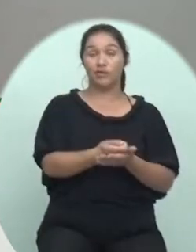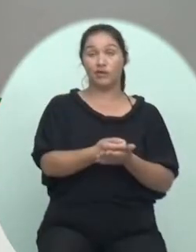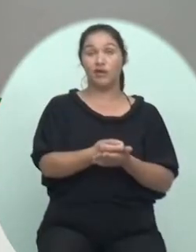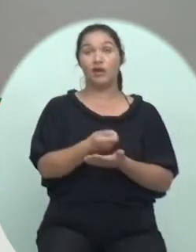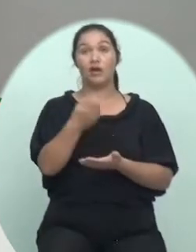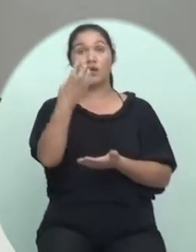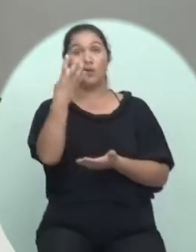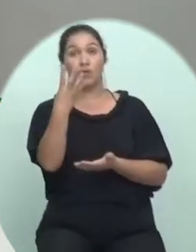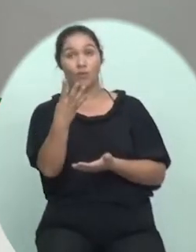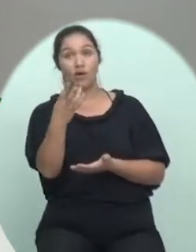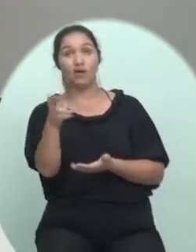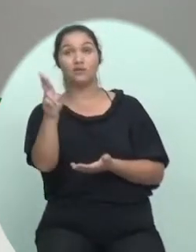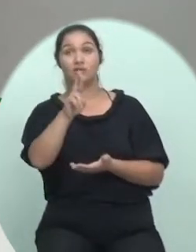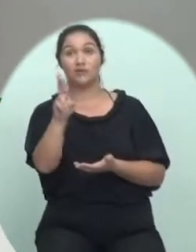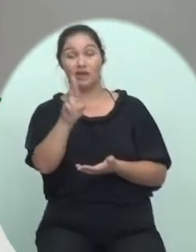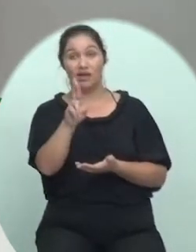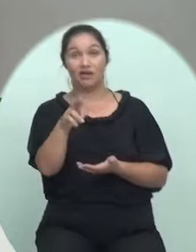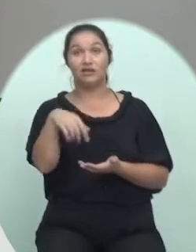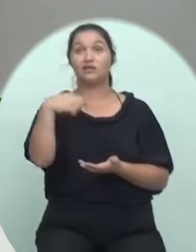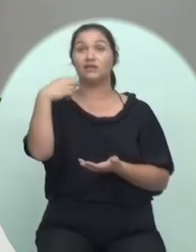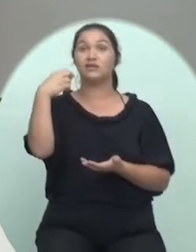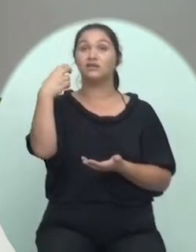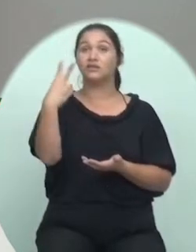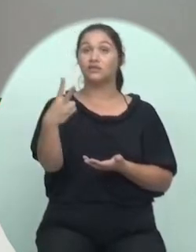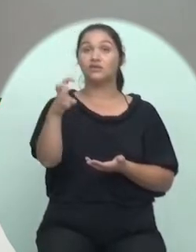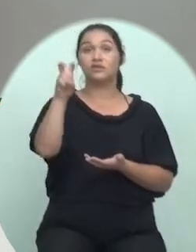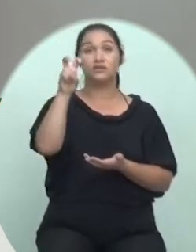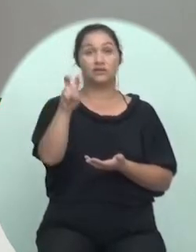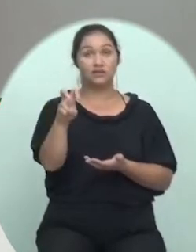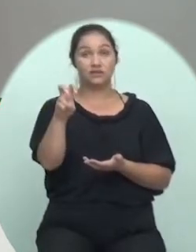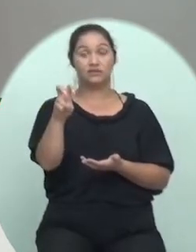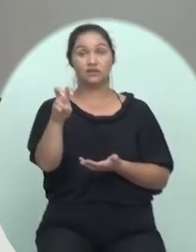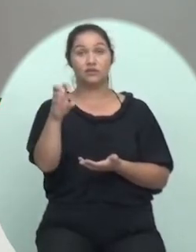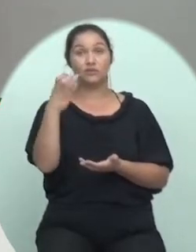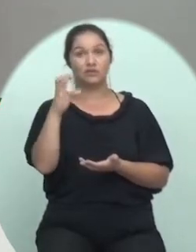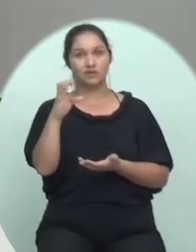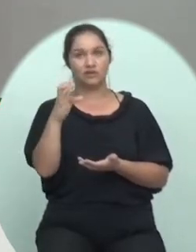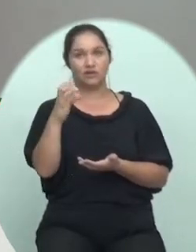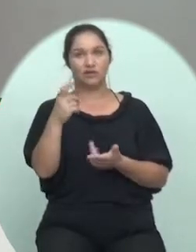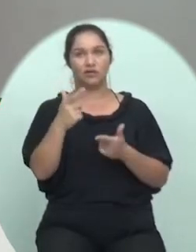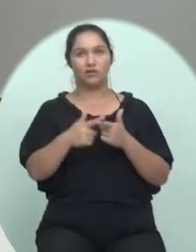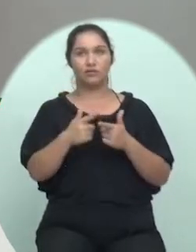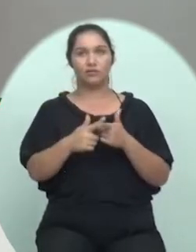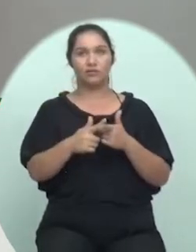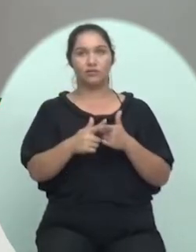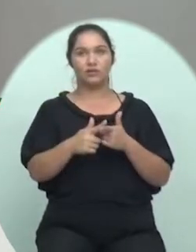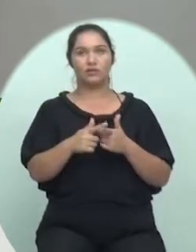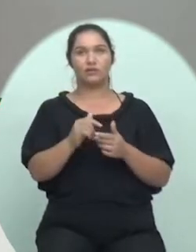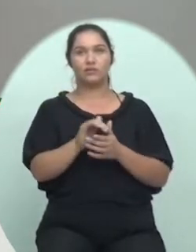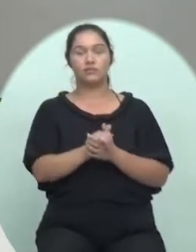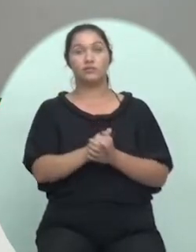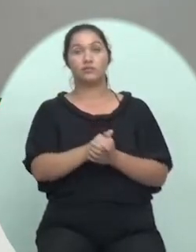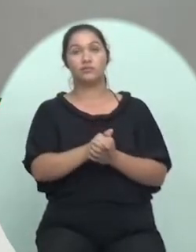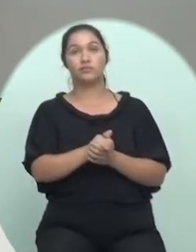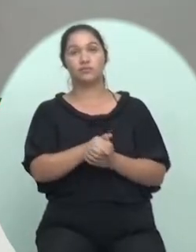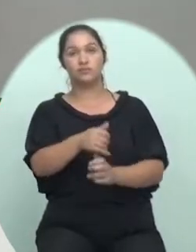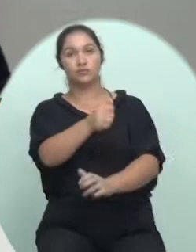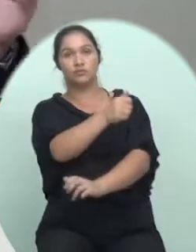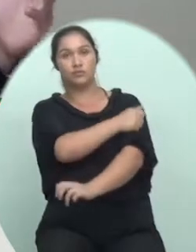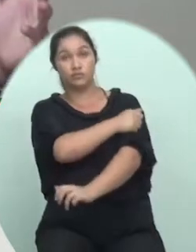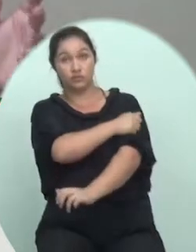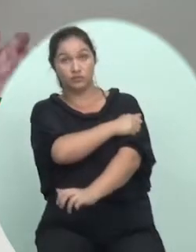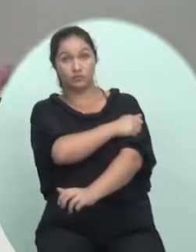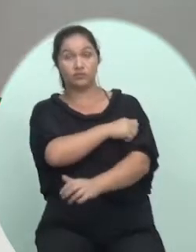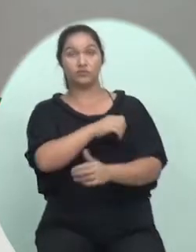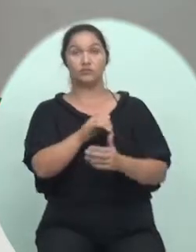pode impossibilitar ou dificultar muito alguma voltinha de lazer aos finais de semana ou feriado, seja algum